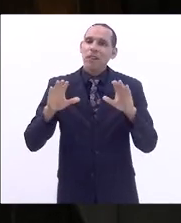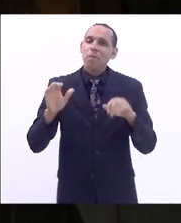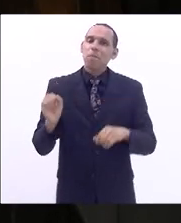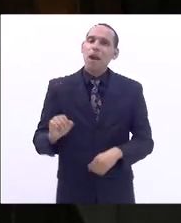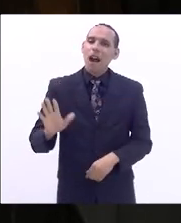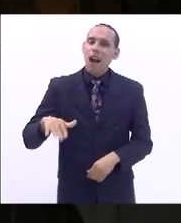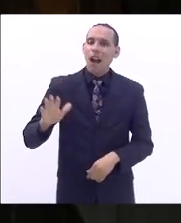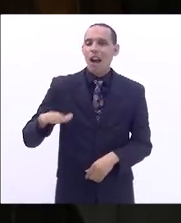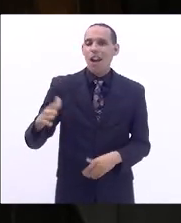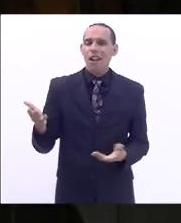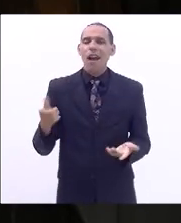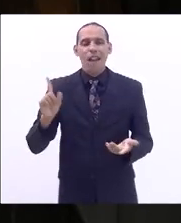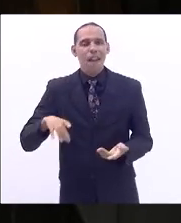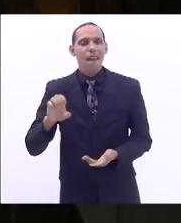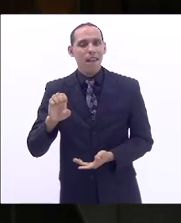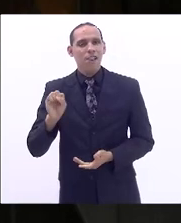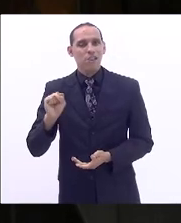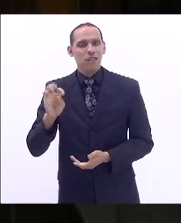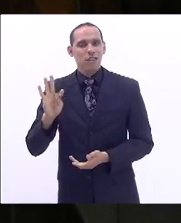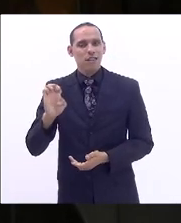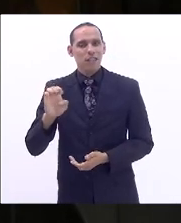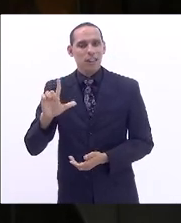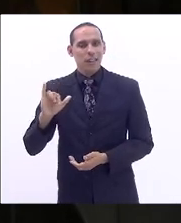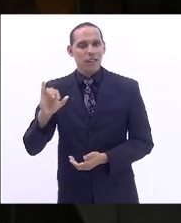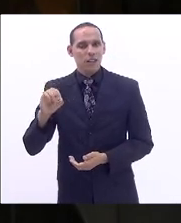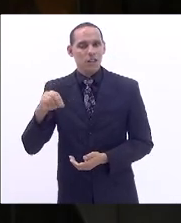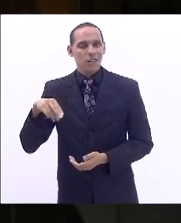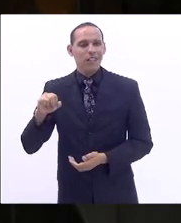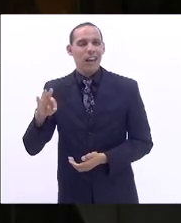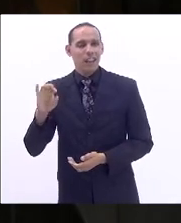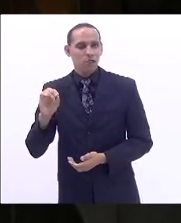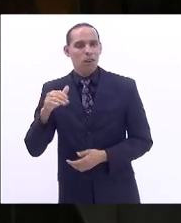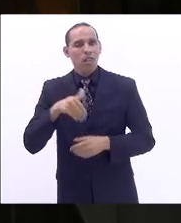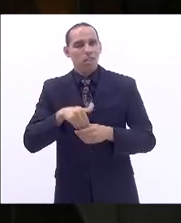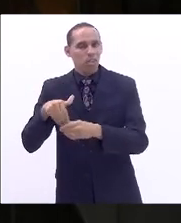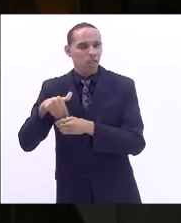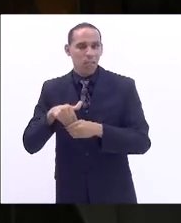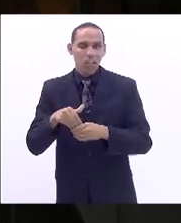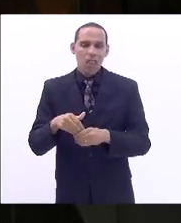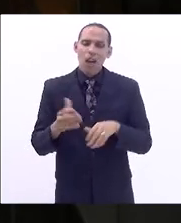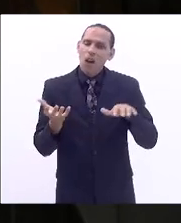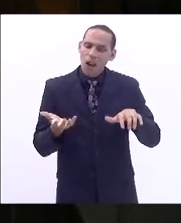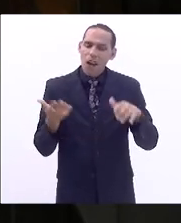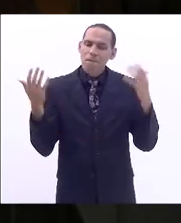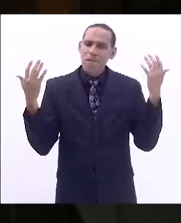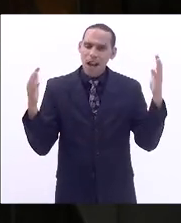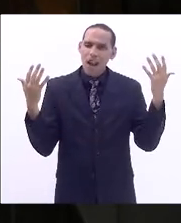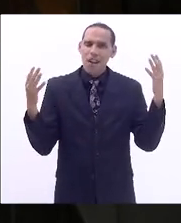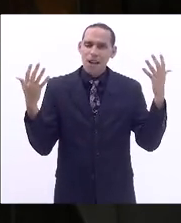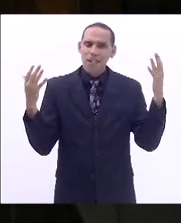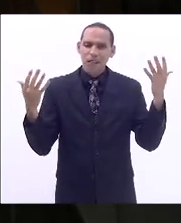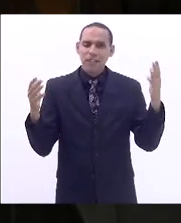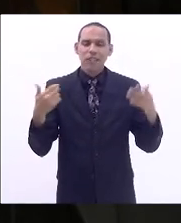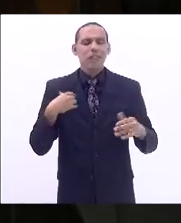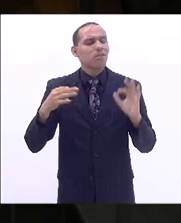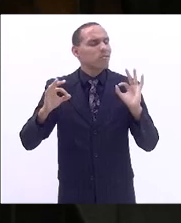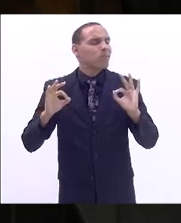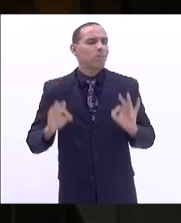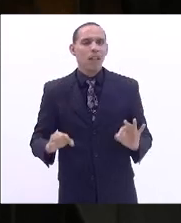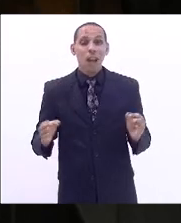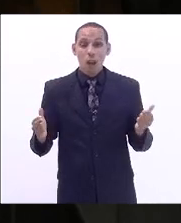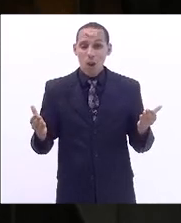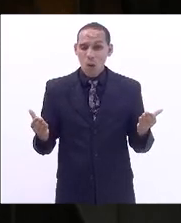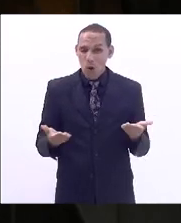barata e sem estelionato eleitoral com tanto está de parabéns o Congresso Nacional e tem absoluta certeza